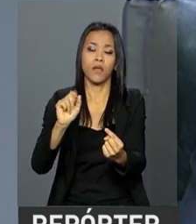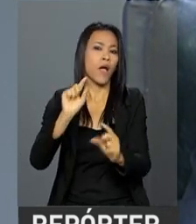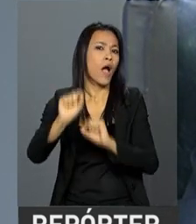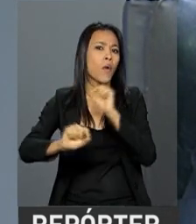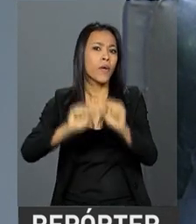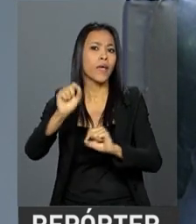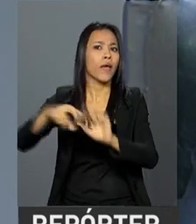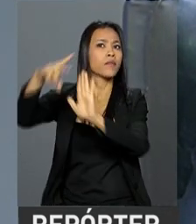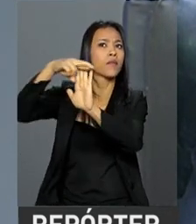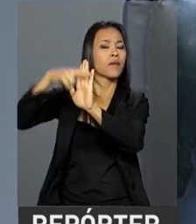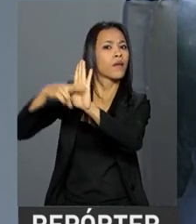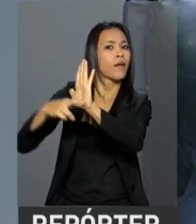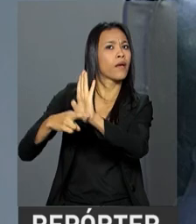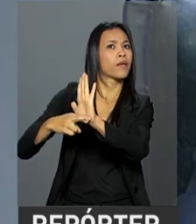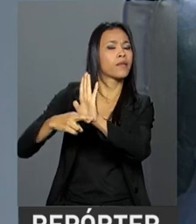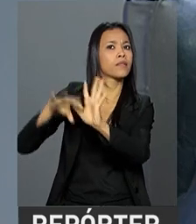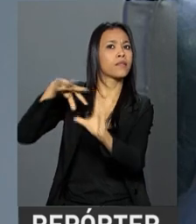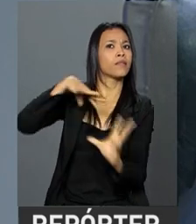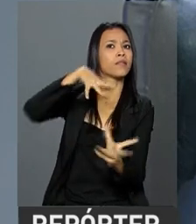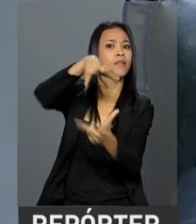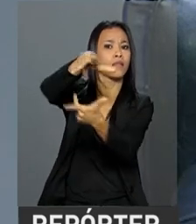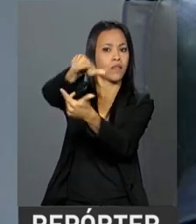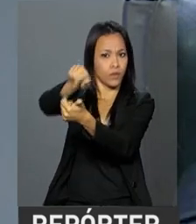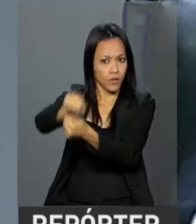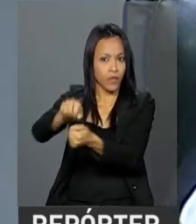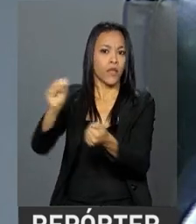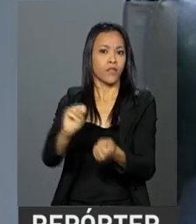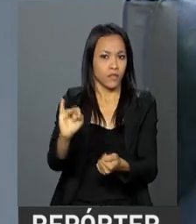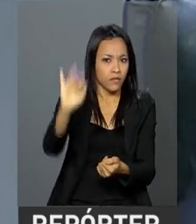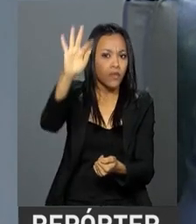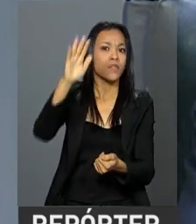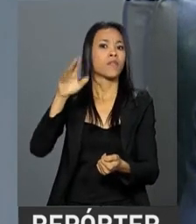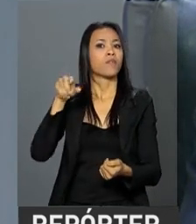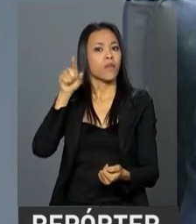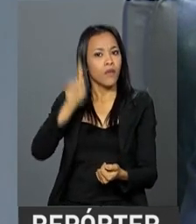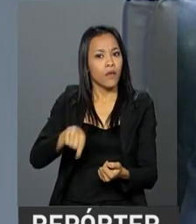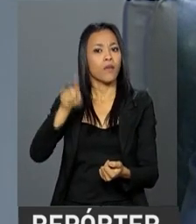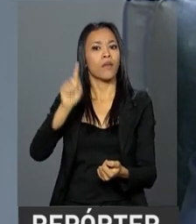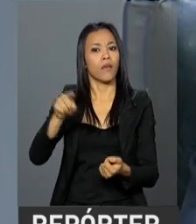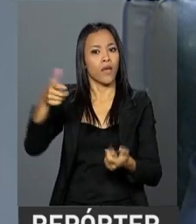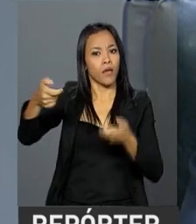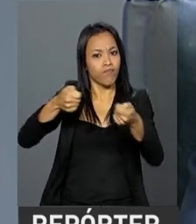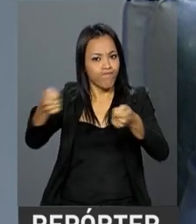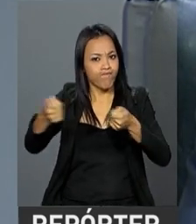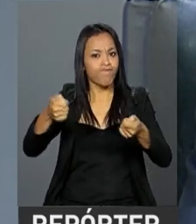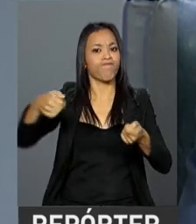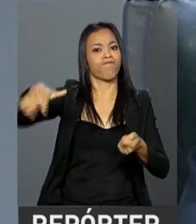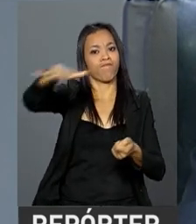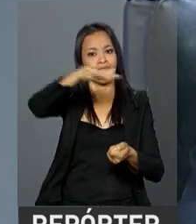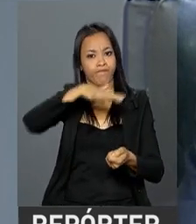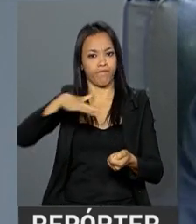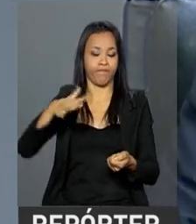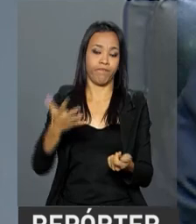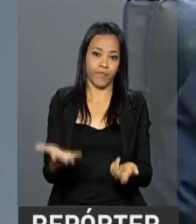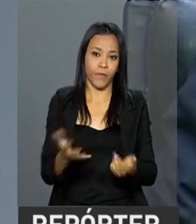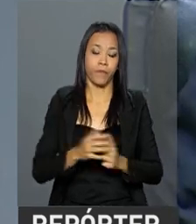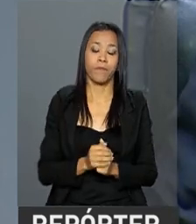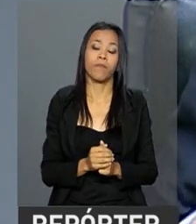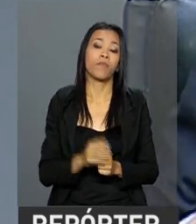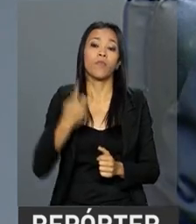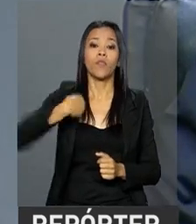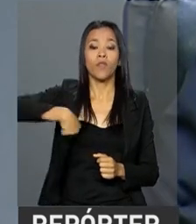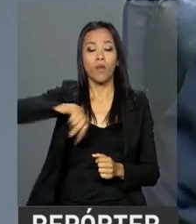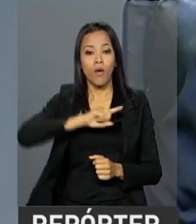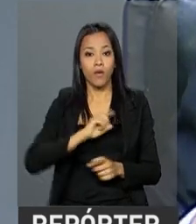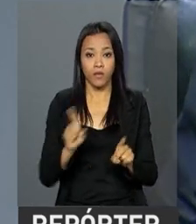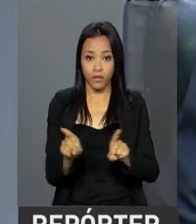índices para índices internacionalmente consagrados e estabelecidos. E estamos, ao